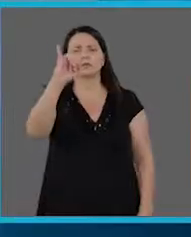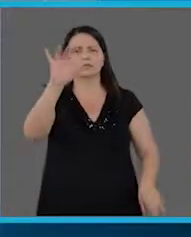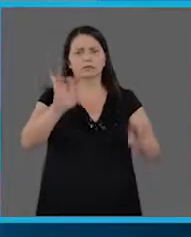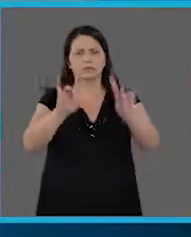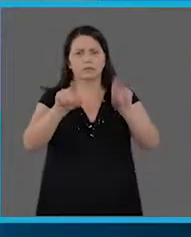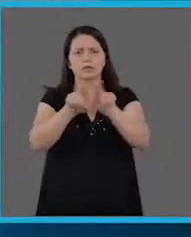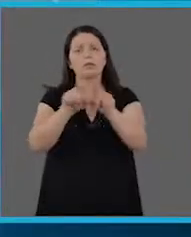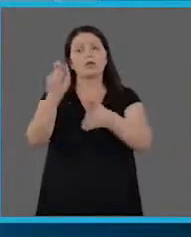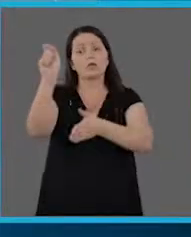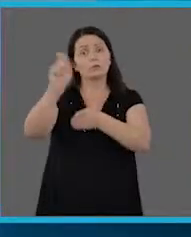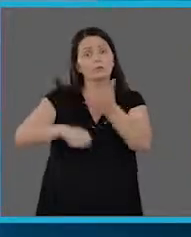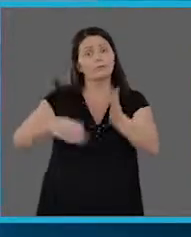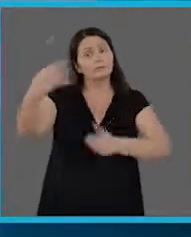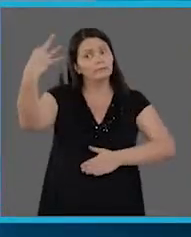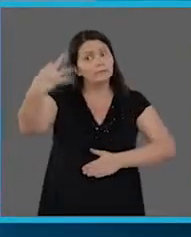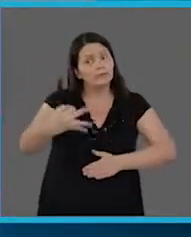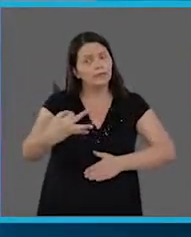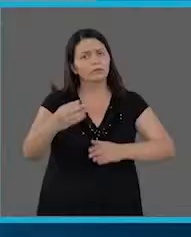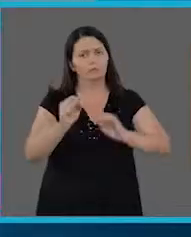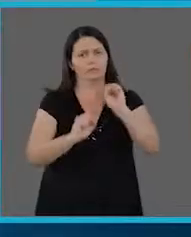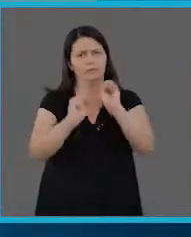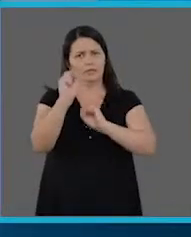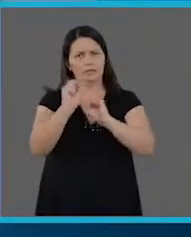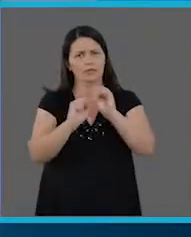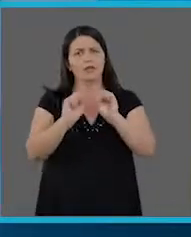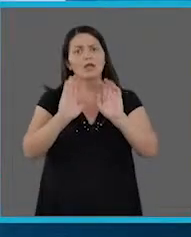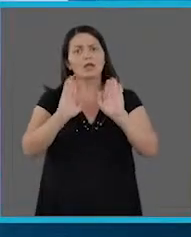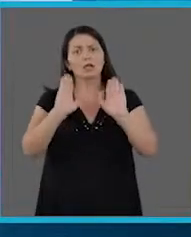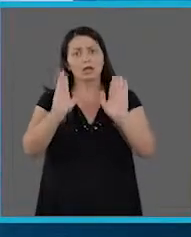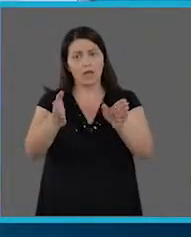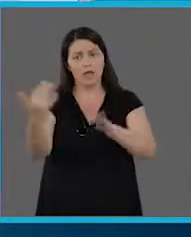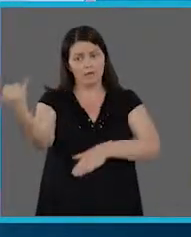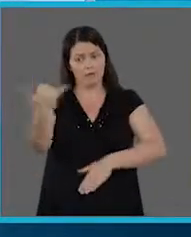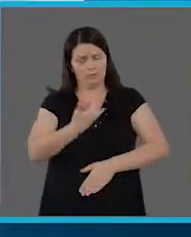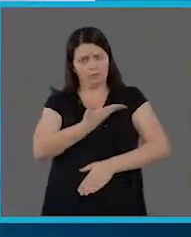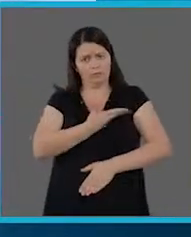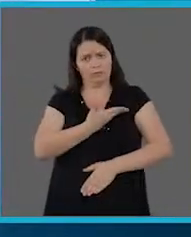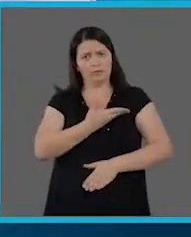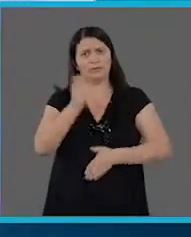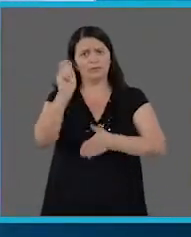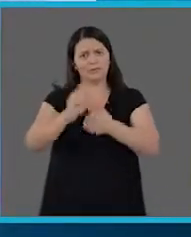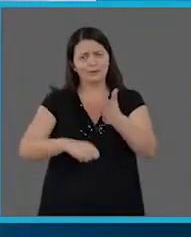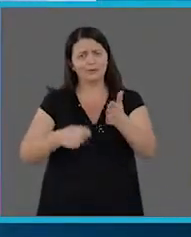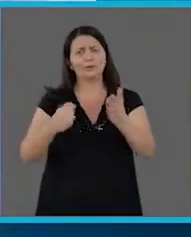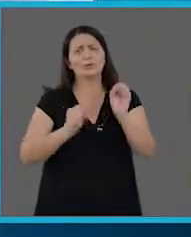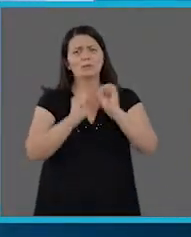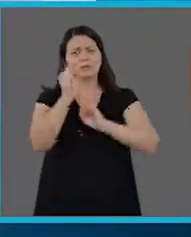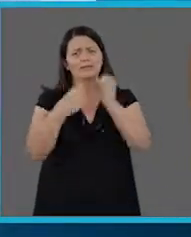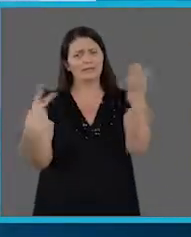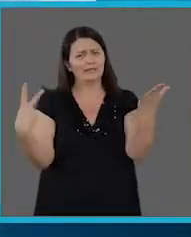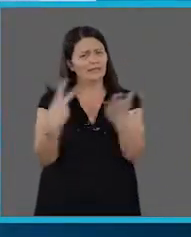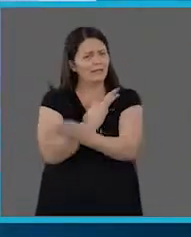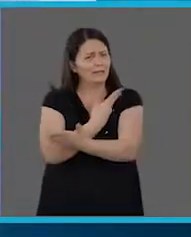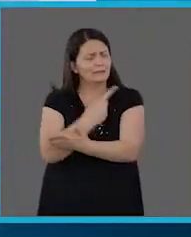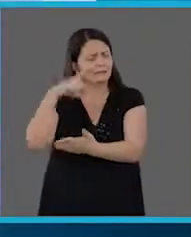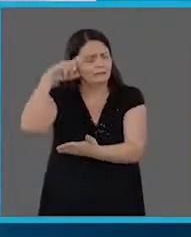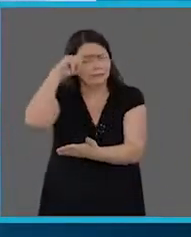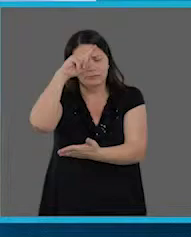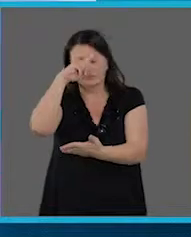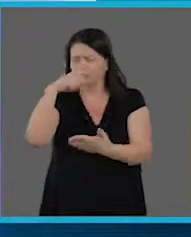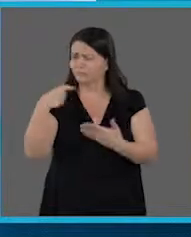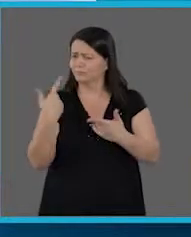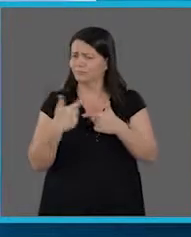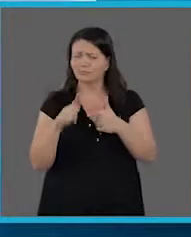E é muito importante a gente contratar empresas corretas, porque eu já ouvi colegas meus contratarem empresas e que eram empresas